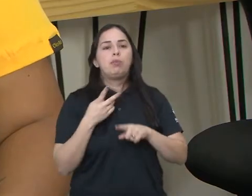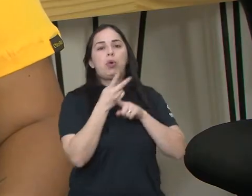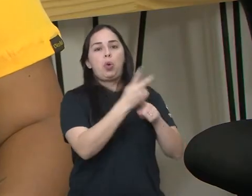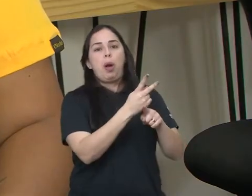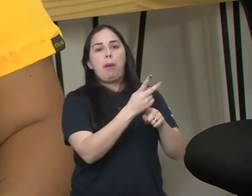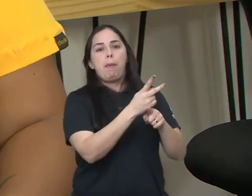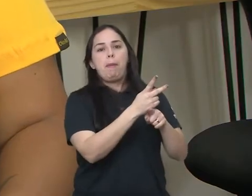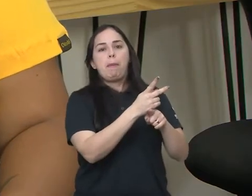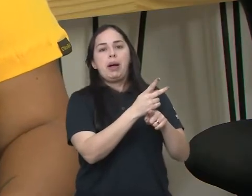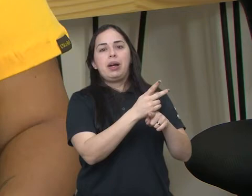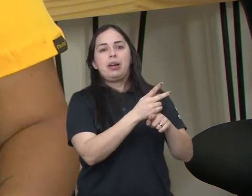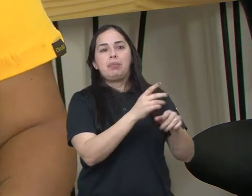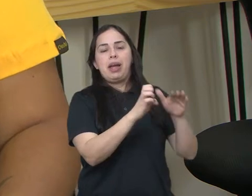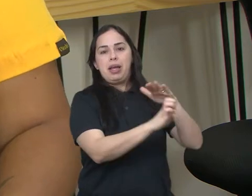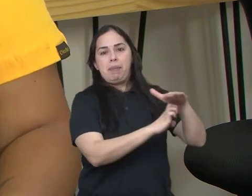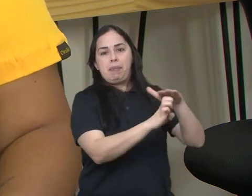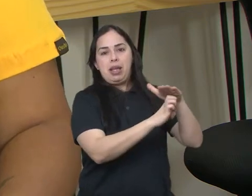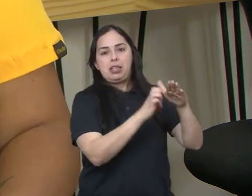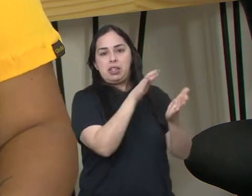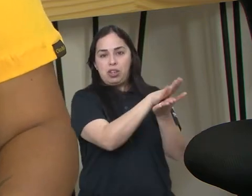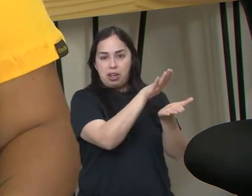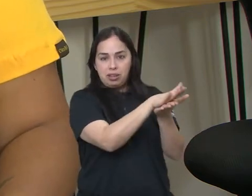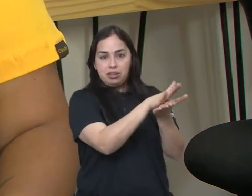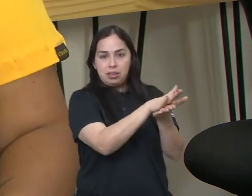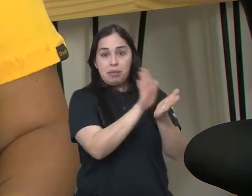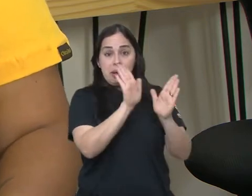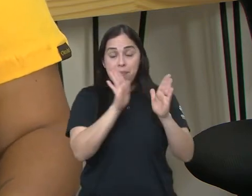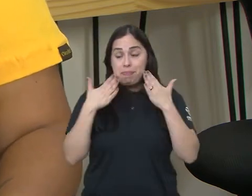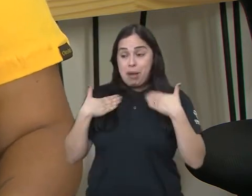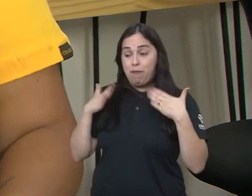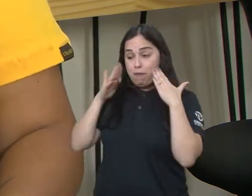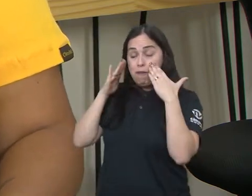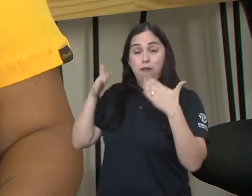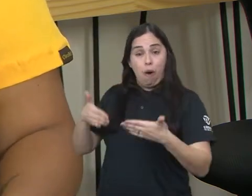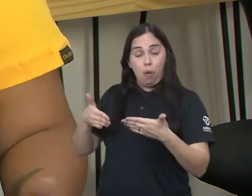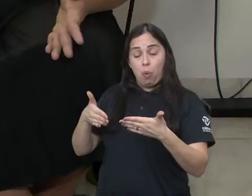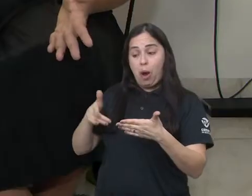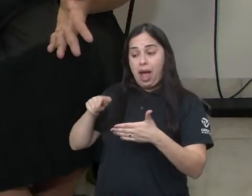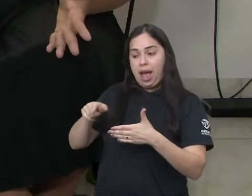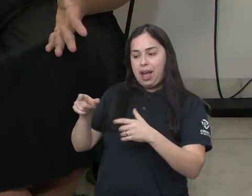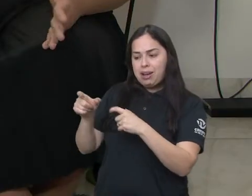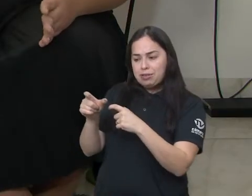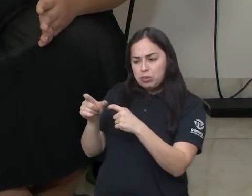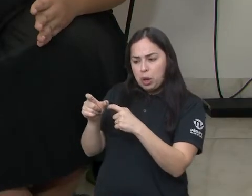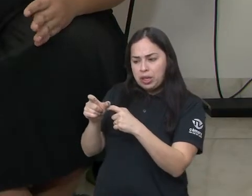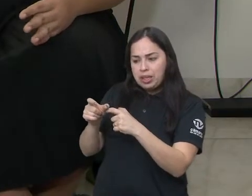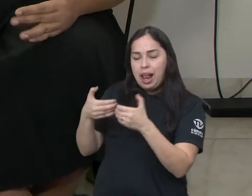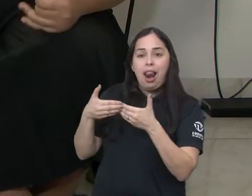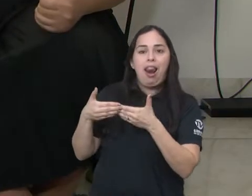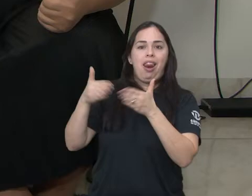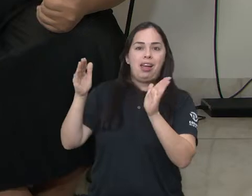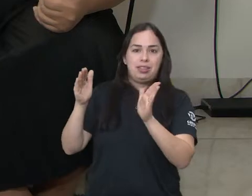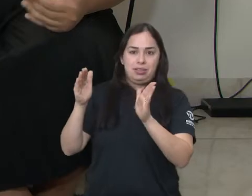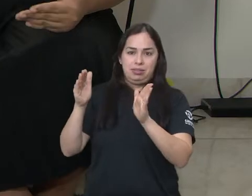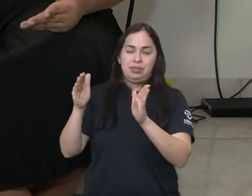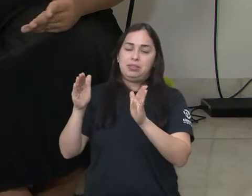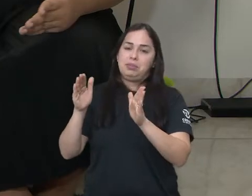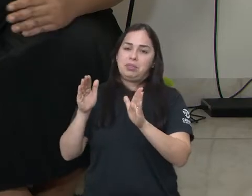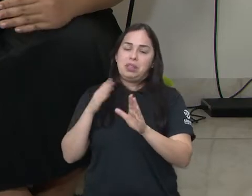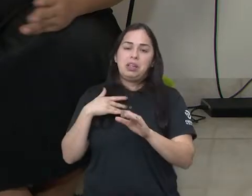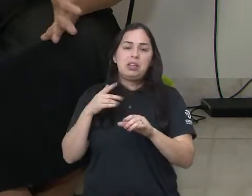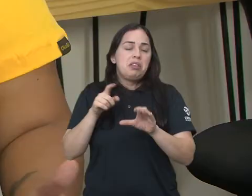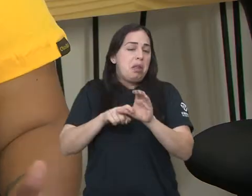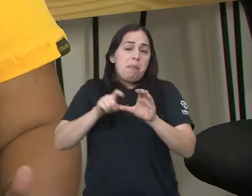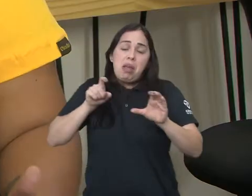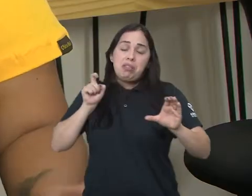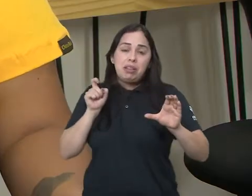e tudo mais, mas não é meu foco. O meu foco é só fazer esse quadrinho acontecer e colocar ele no mundo. E é independente,